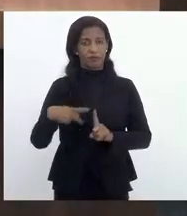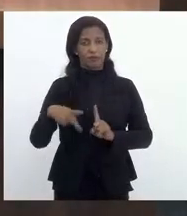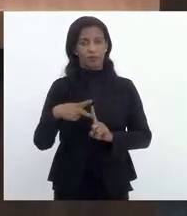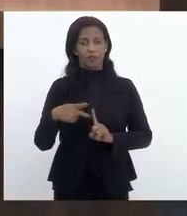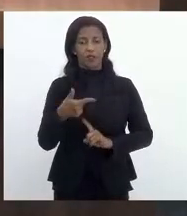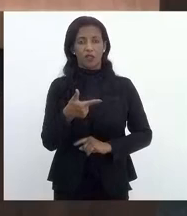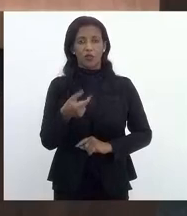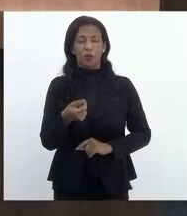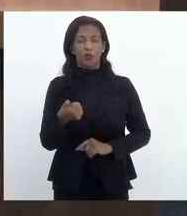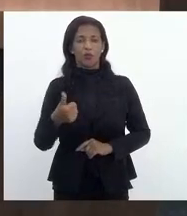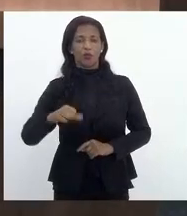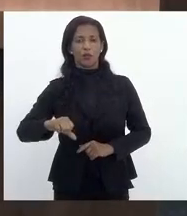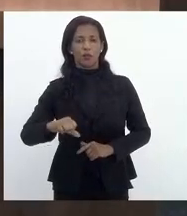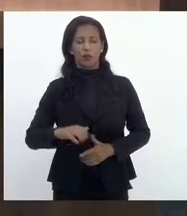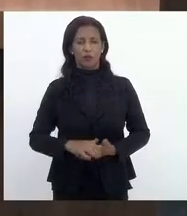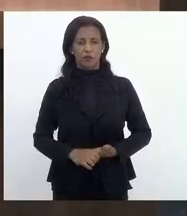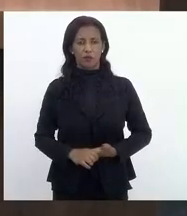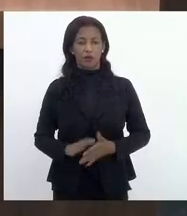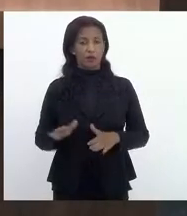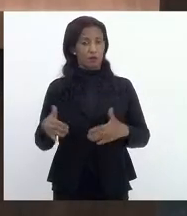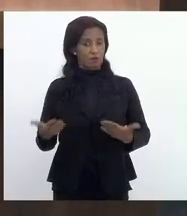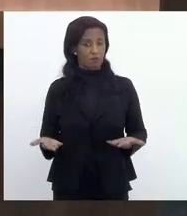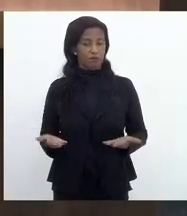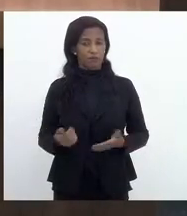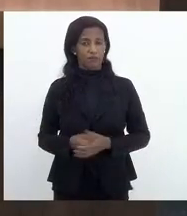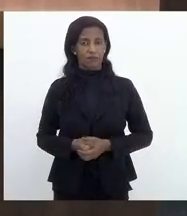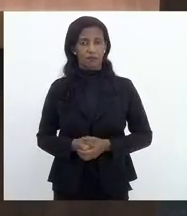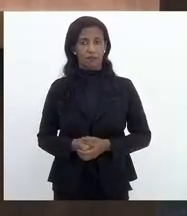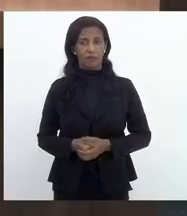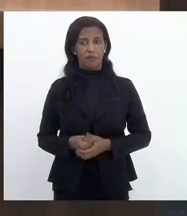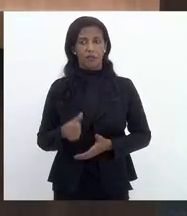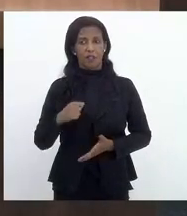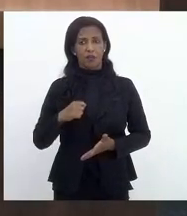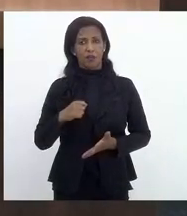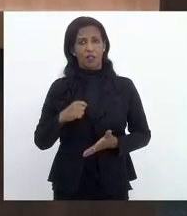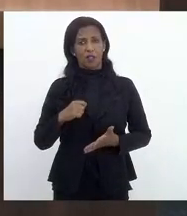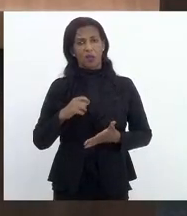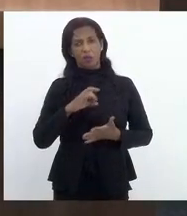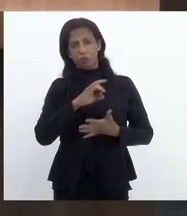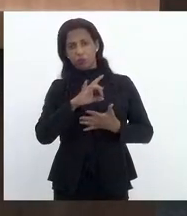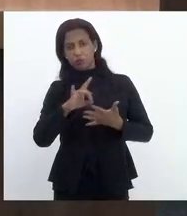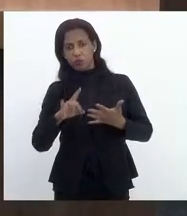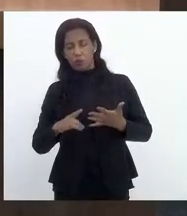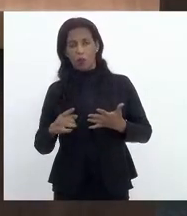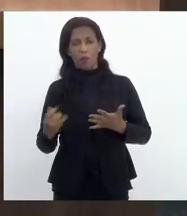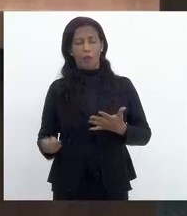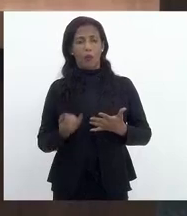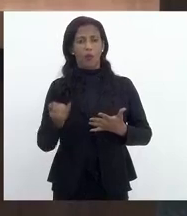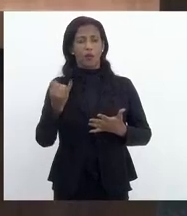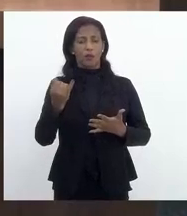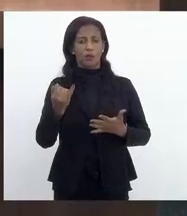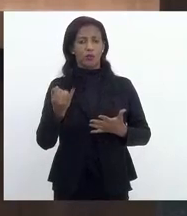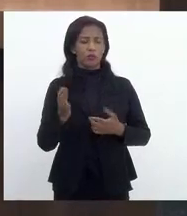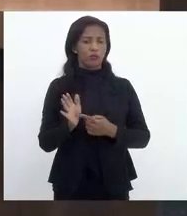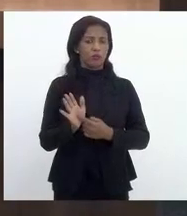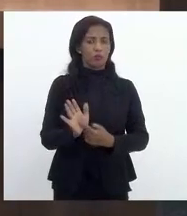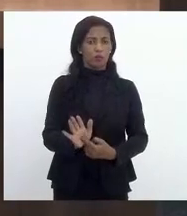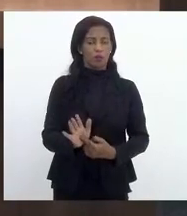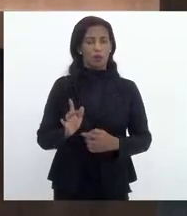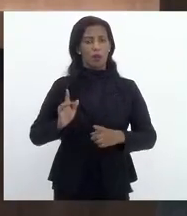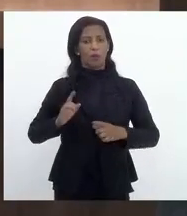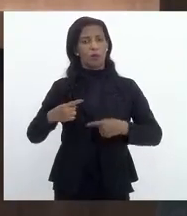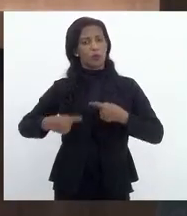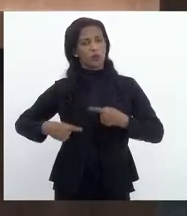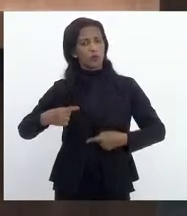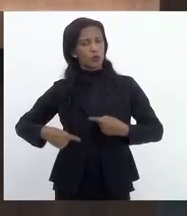Previdência em 2019 Então eu tenho alguns elementos importantes para colocar para que a gente possa é